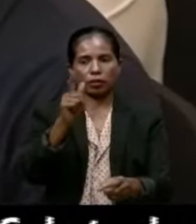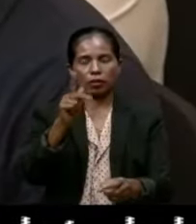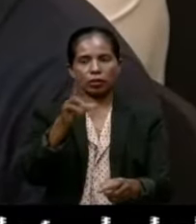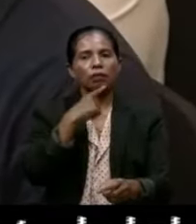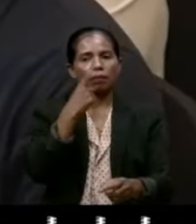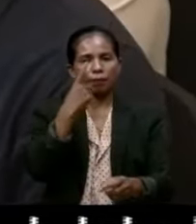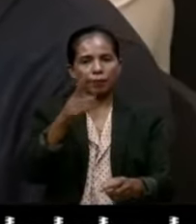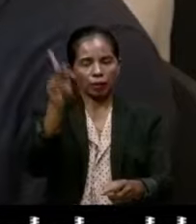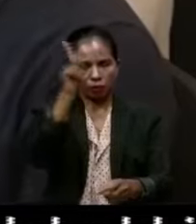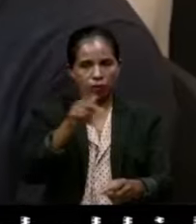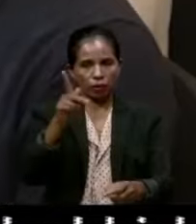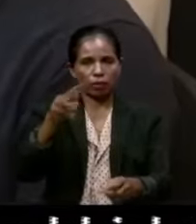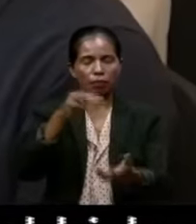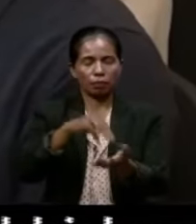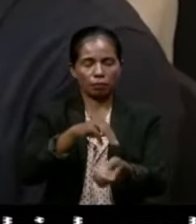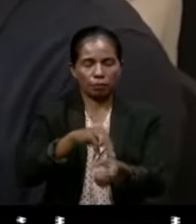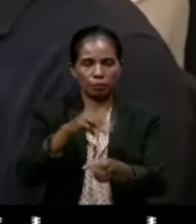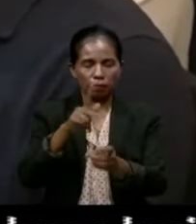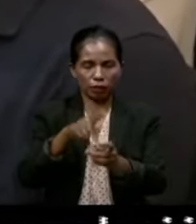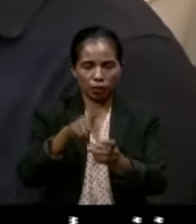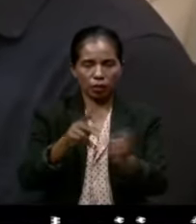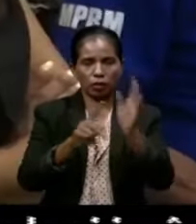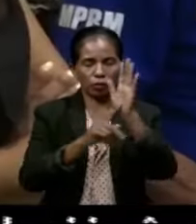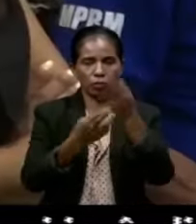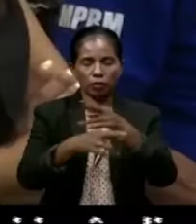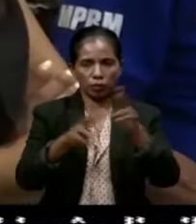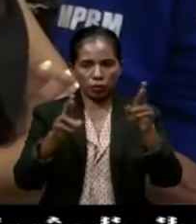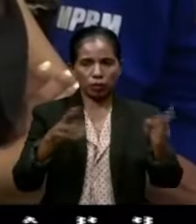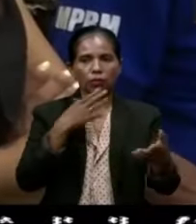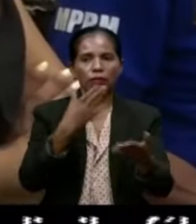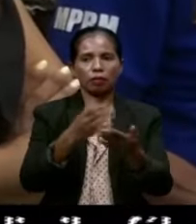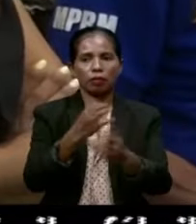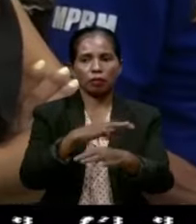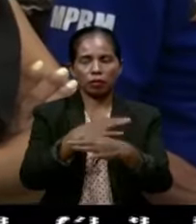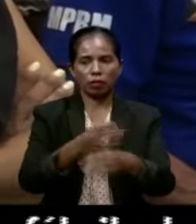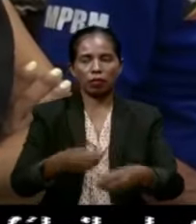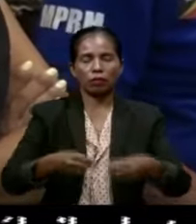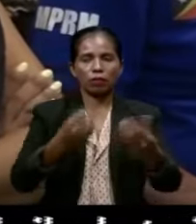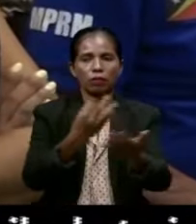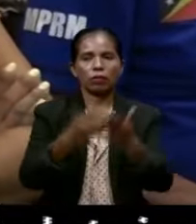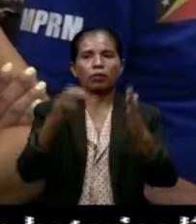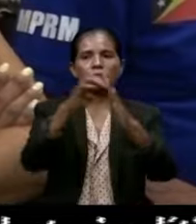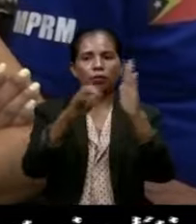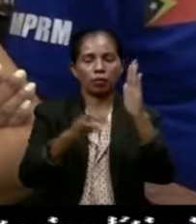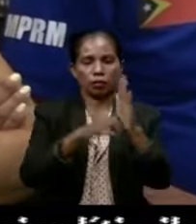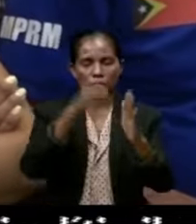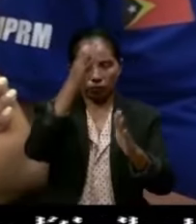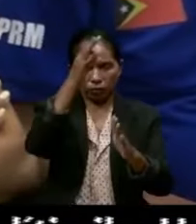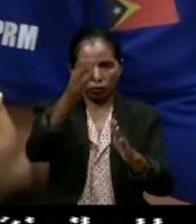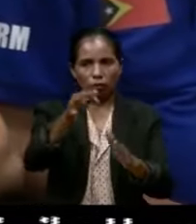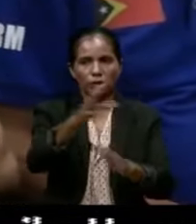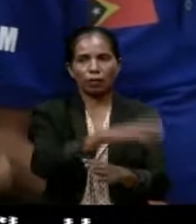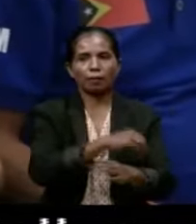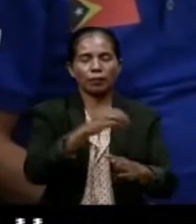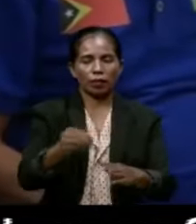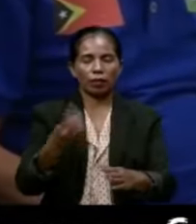espera pesquisa mineral metálico ne, beleza todo o resultado dia, no ne, beleza a produção, onde for receita, bastado. E a futuro, tamo bai undan